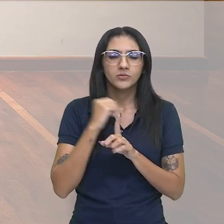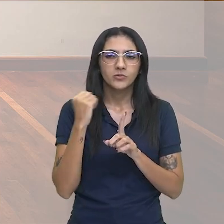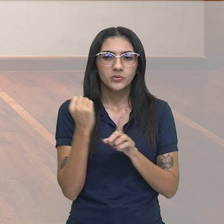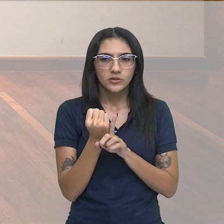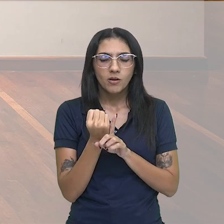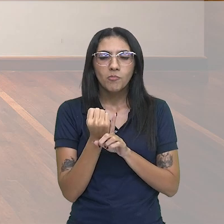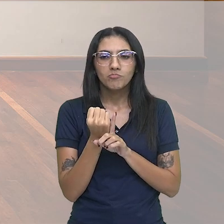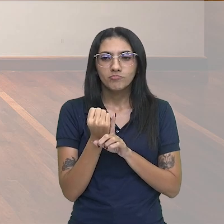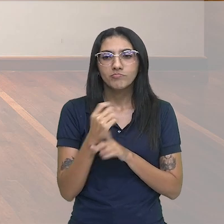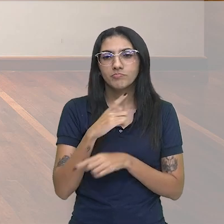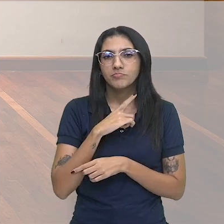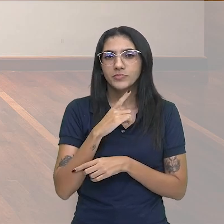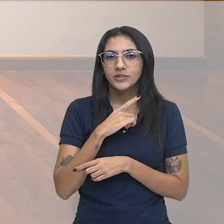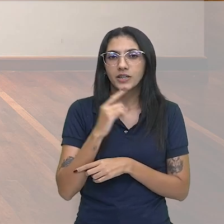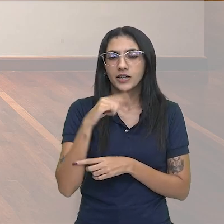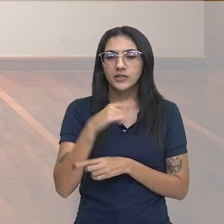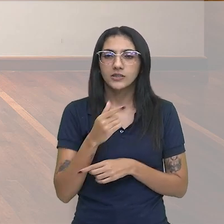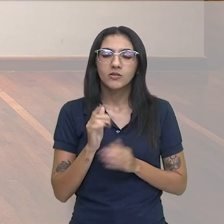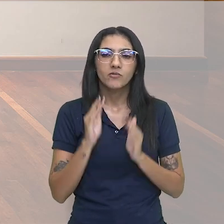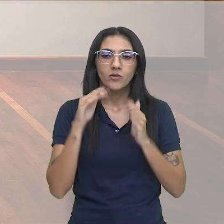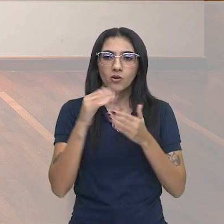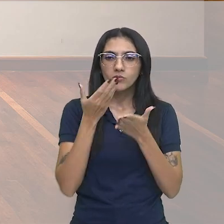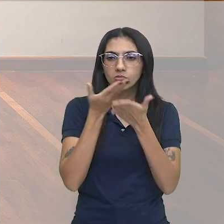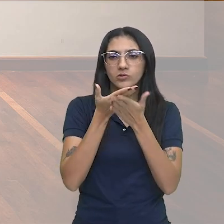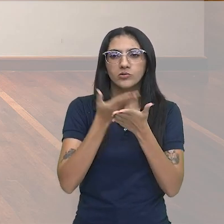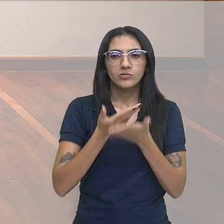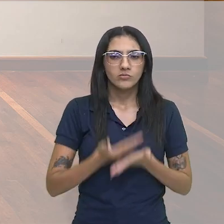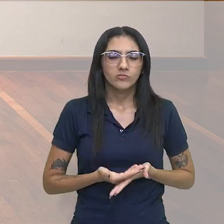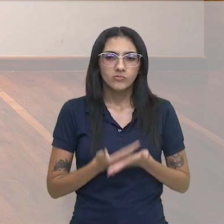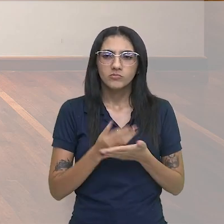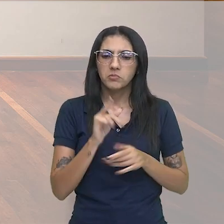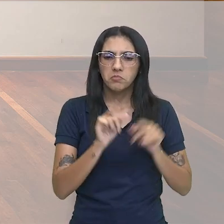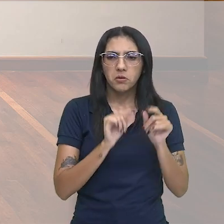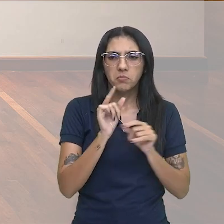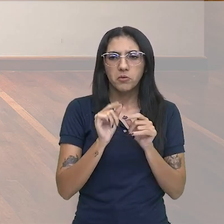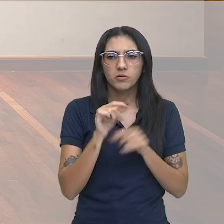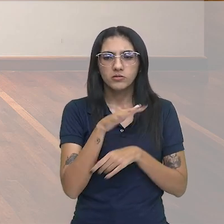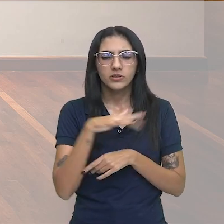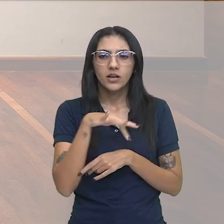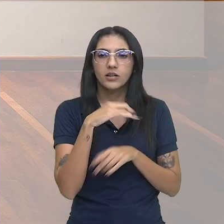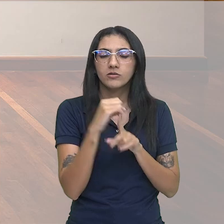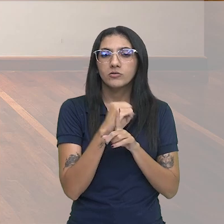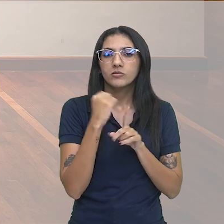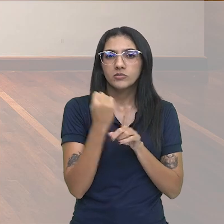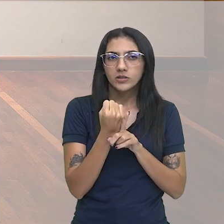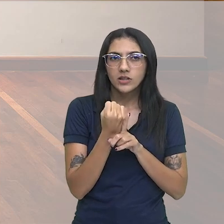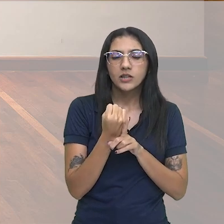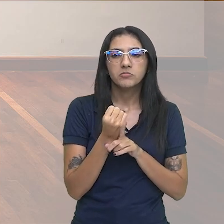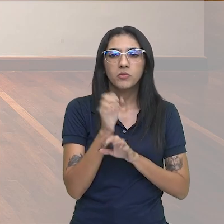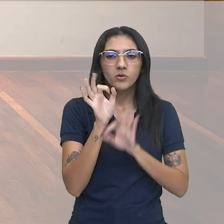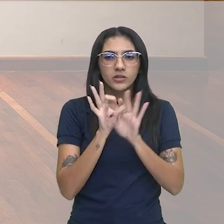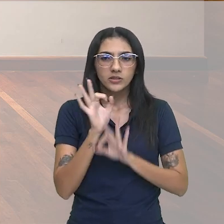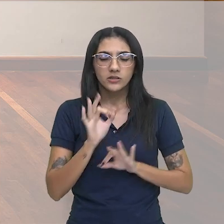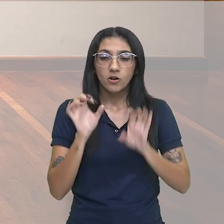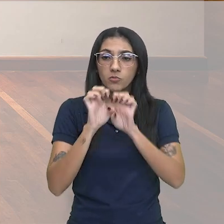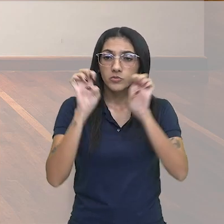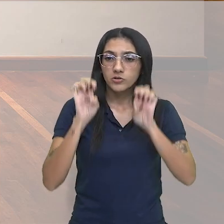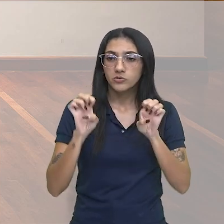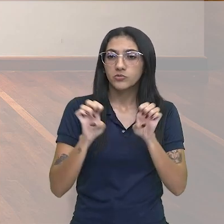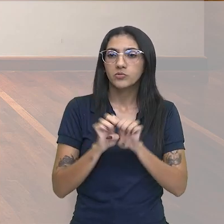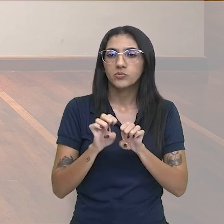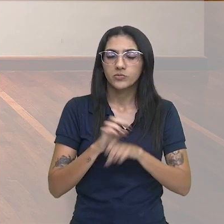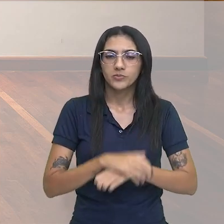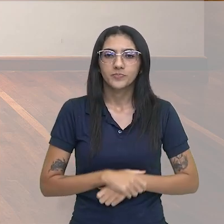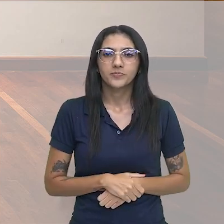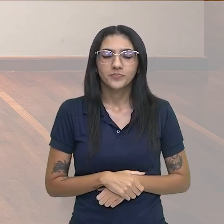trazer esse objeto aí, vai escolher, né, o objeto social, vai eleger o fato social como o objeto de estudo